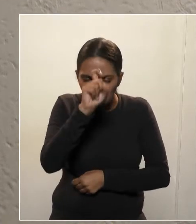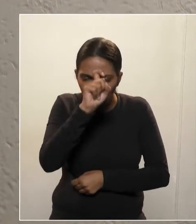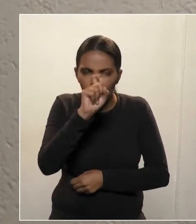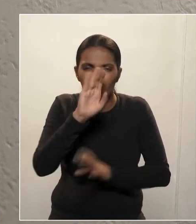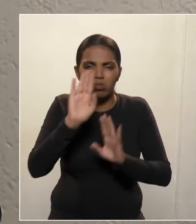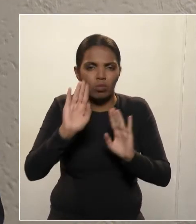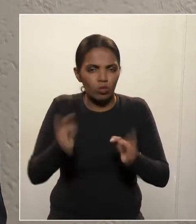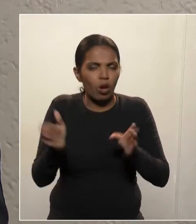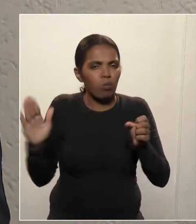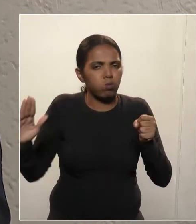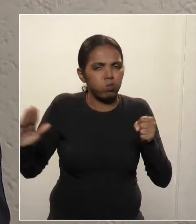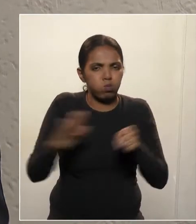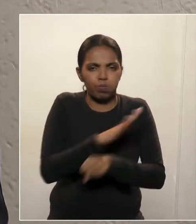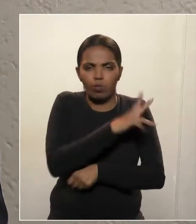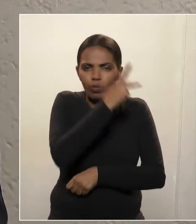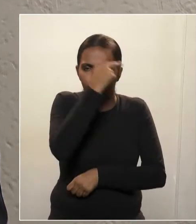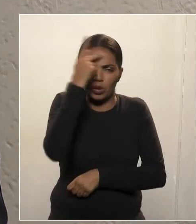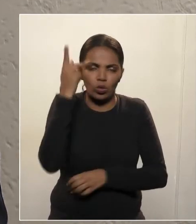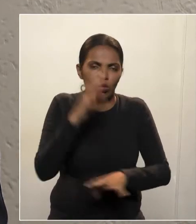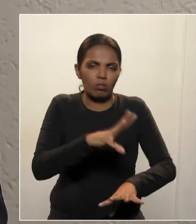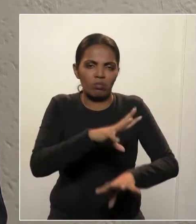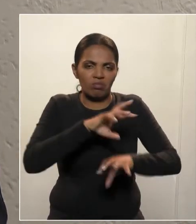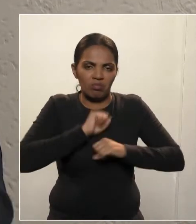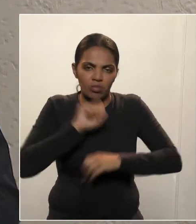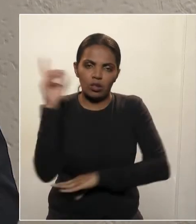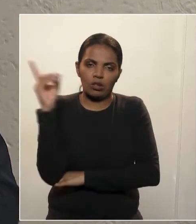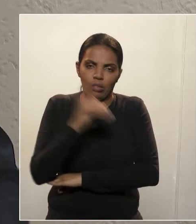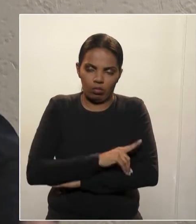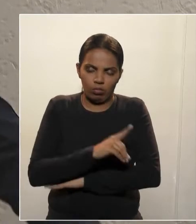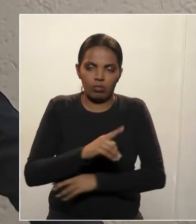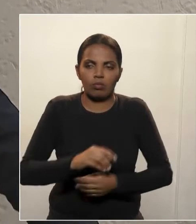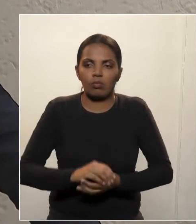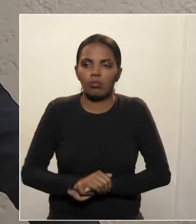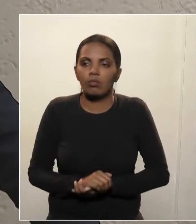gente infectados pela dengue.